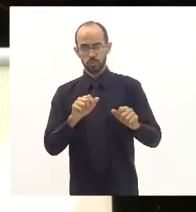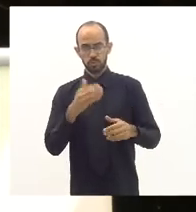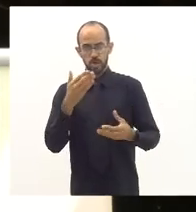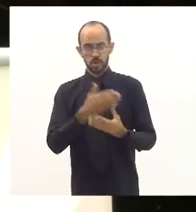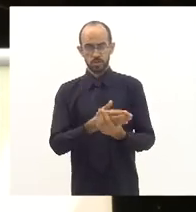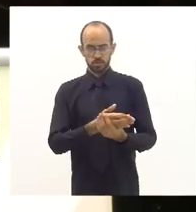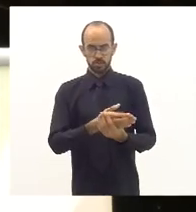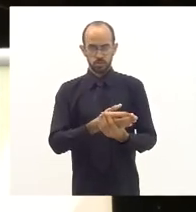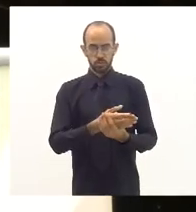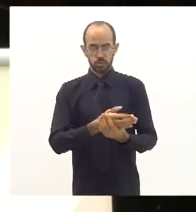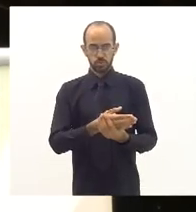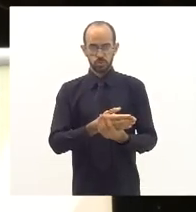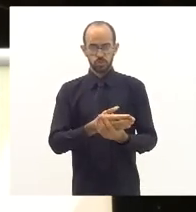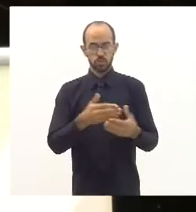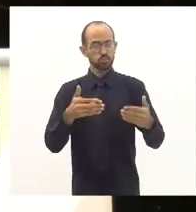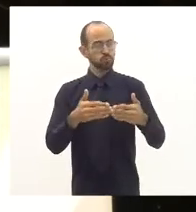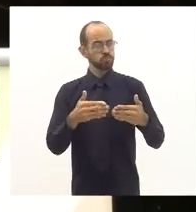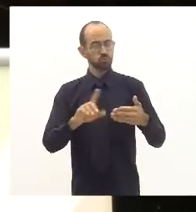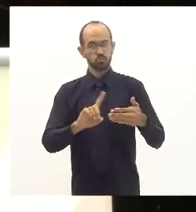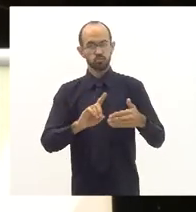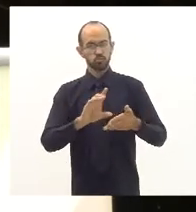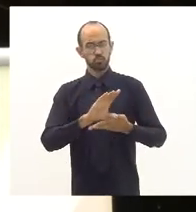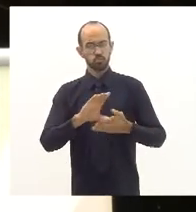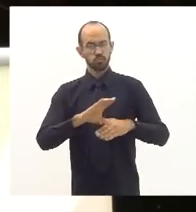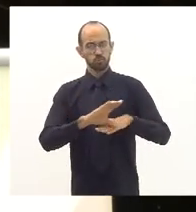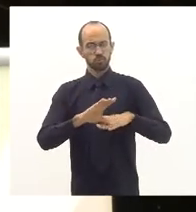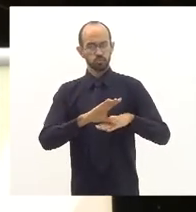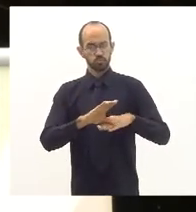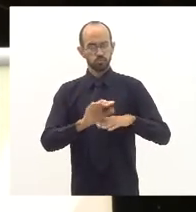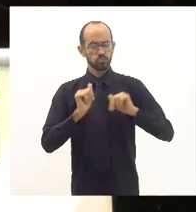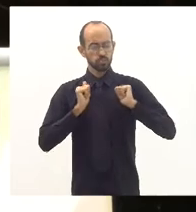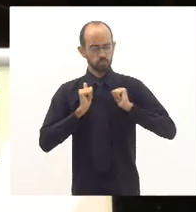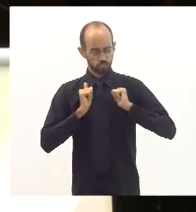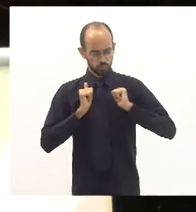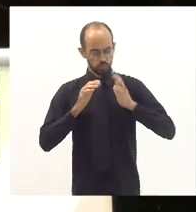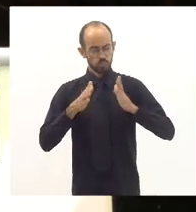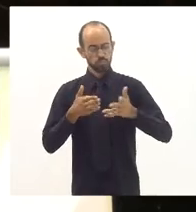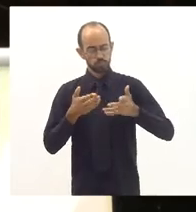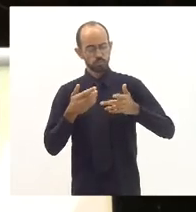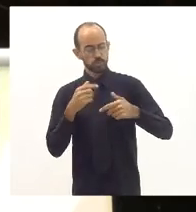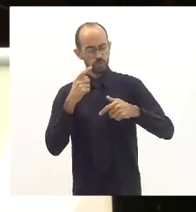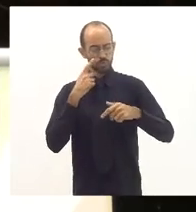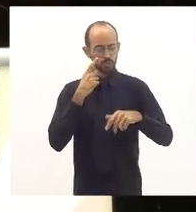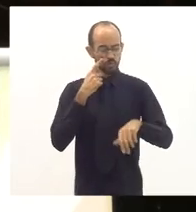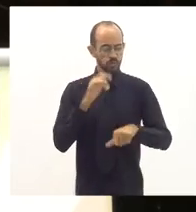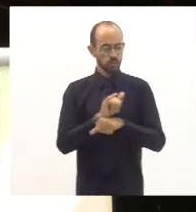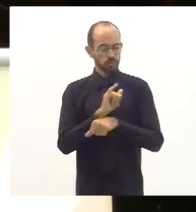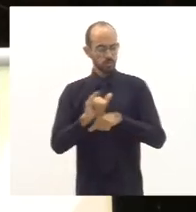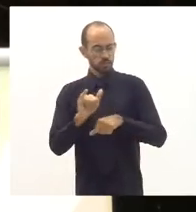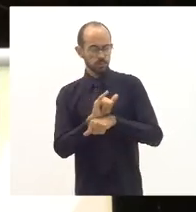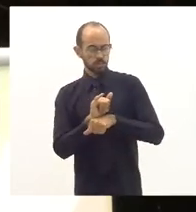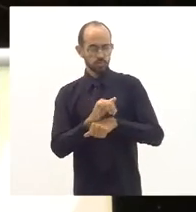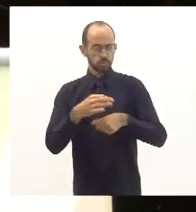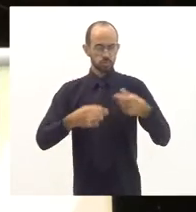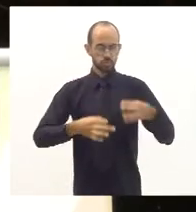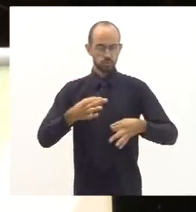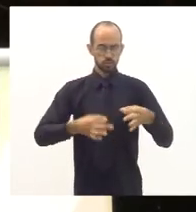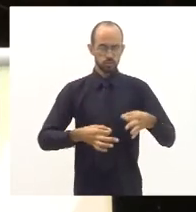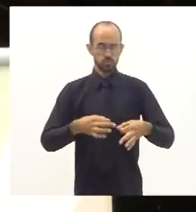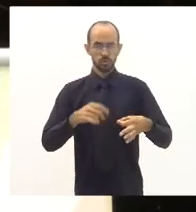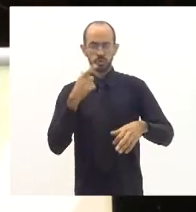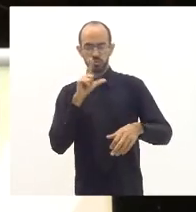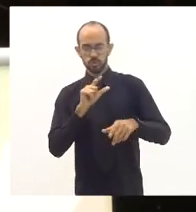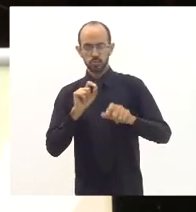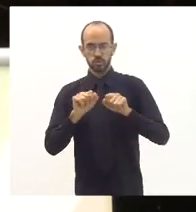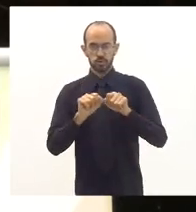omissão, mas, enfim, vamos pensar com calma quais seriam os melhores mecanismos jurídicos para que a gente possa fazer